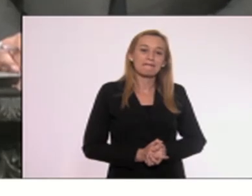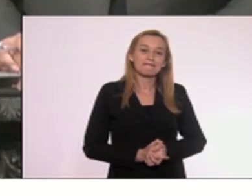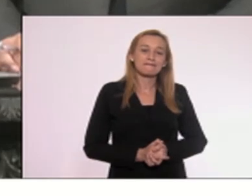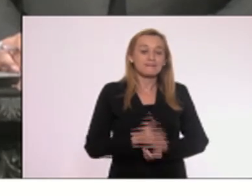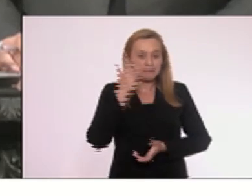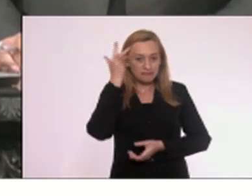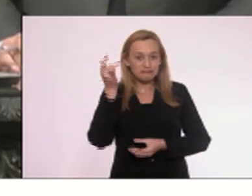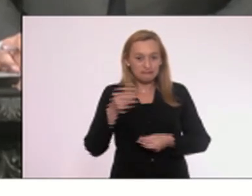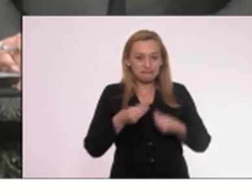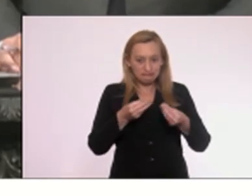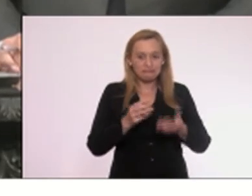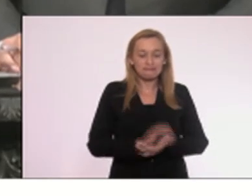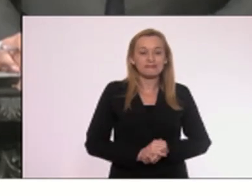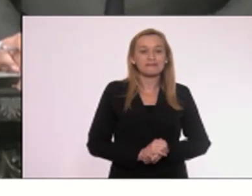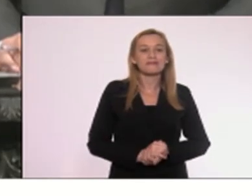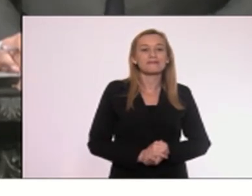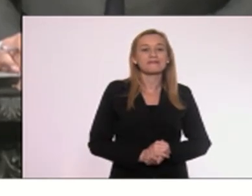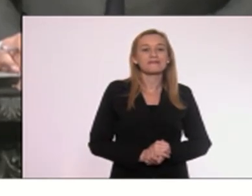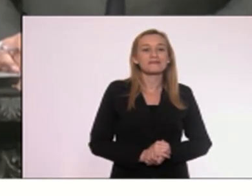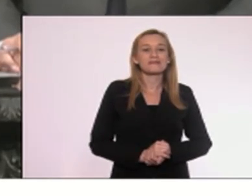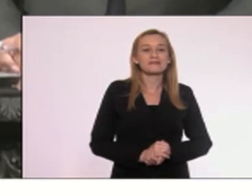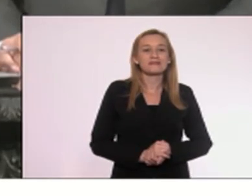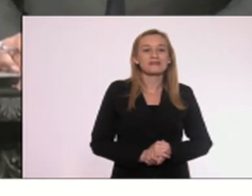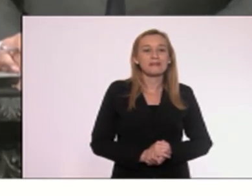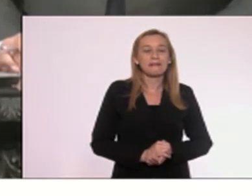Amanhã traz outro, tá, Marquinhos?